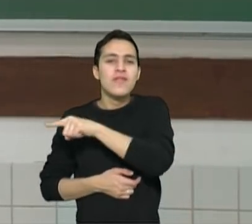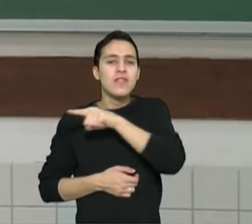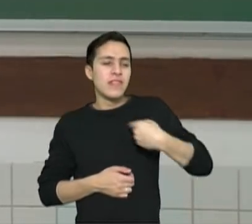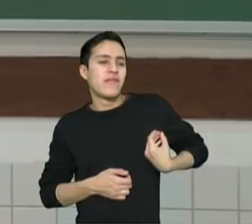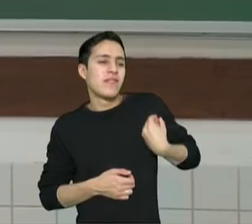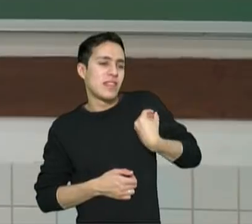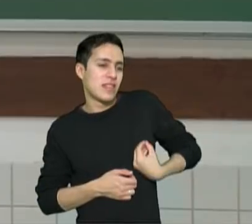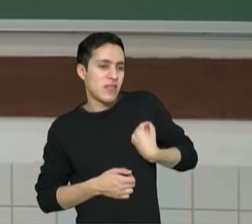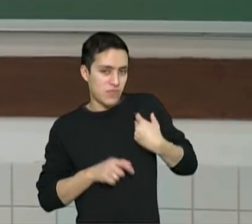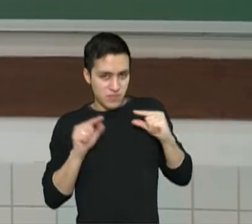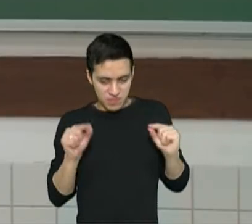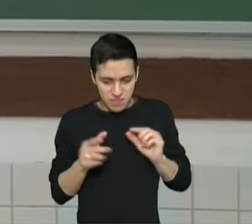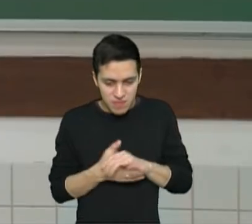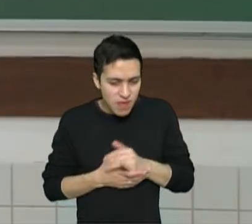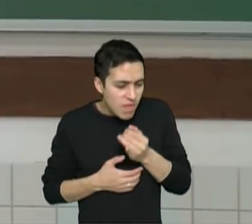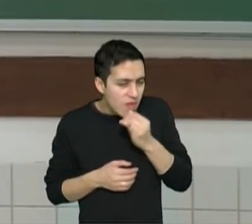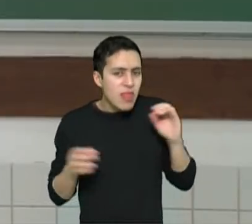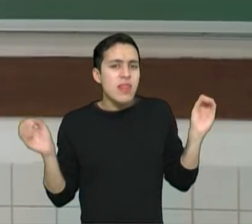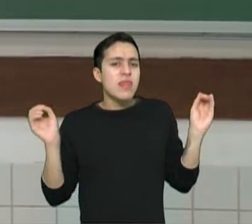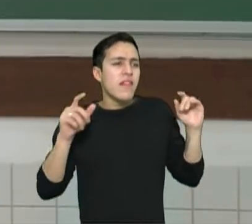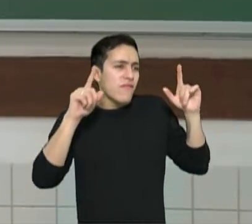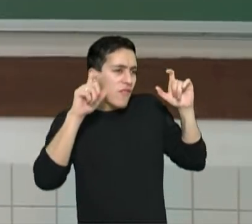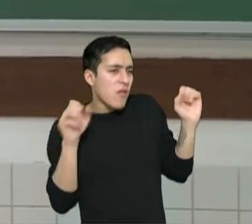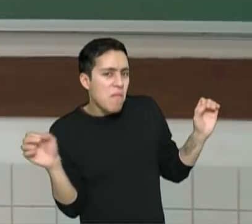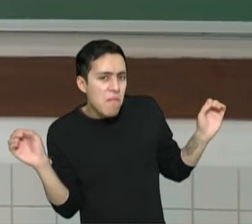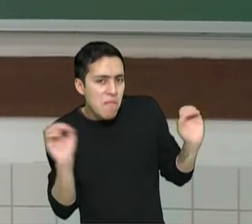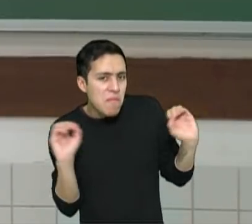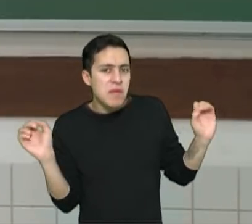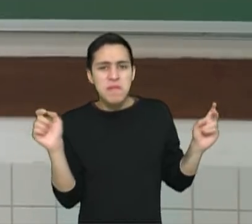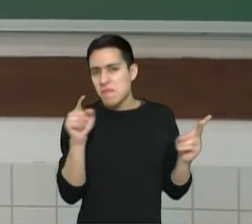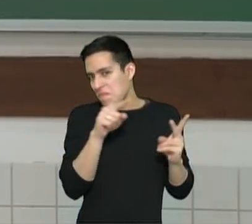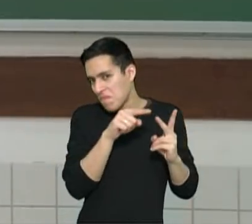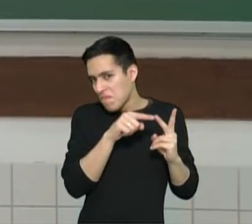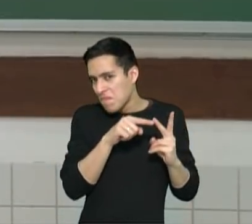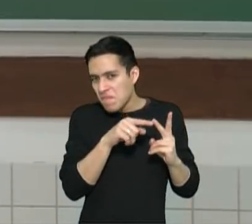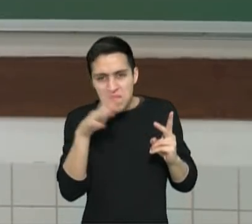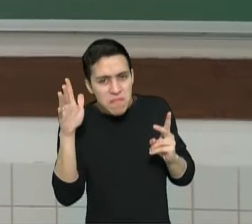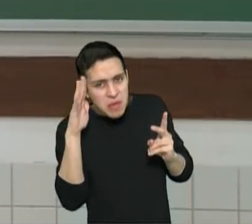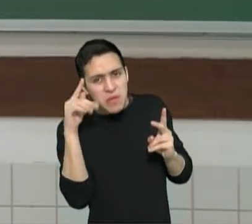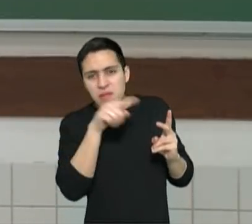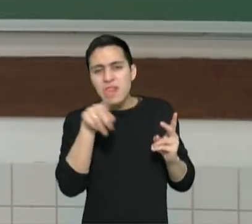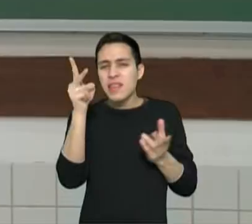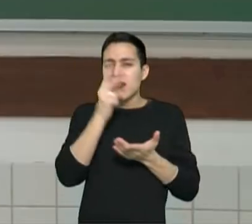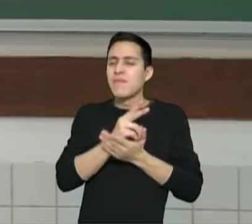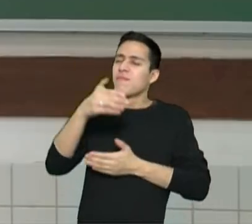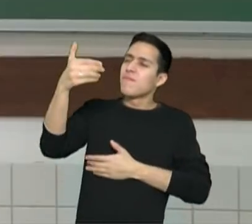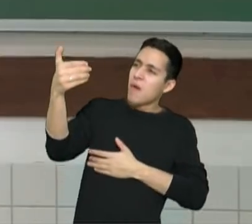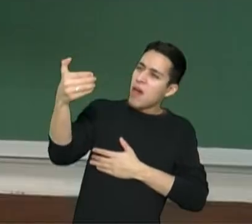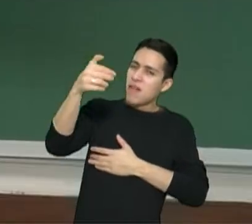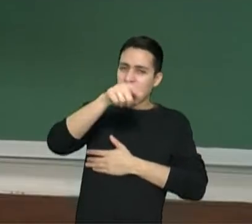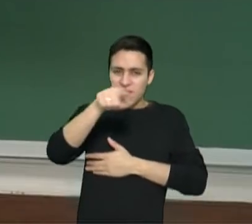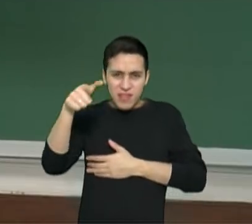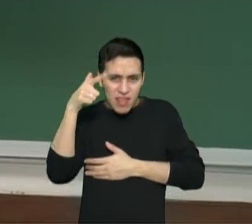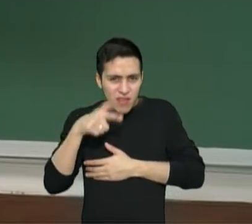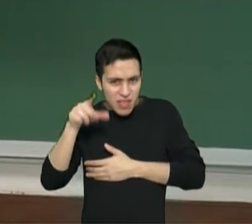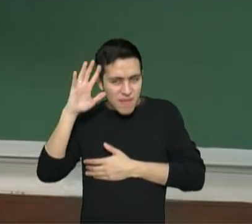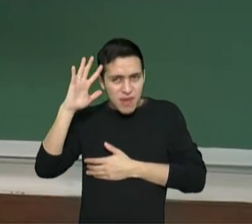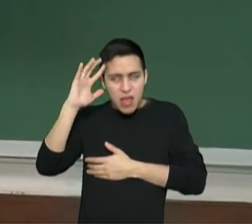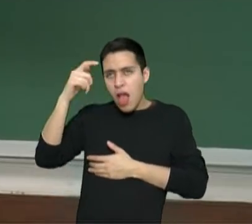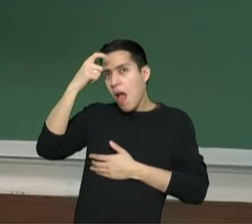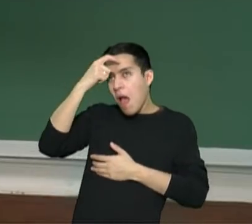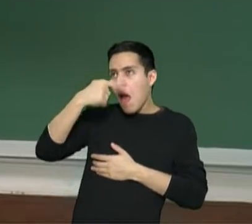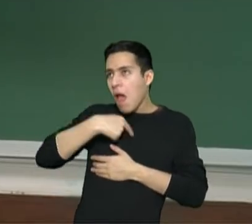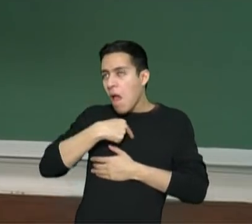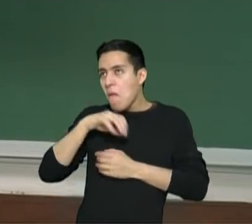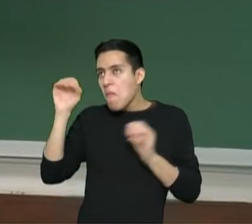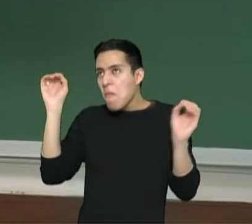vida sem um clique, sem uma foto? A gente tira selfie o tempo todo. Você consegue imaginar? Então,